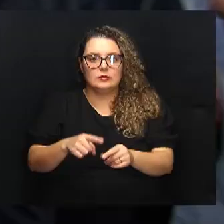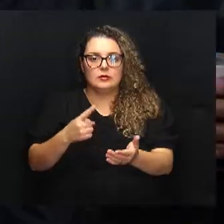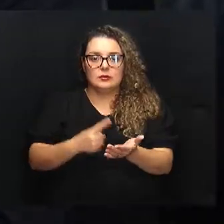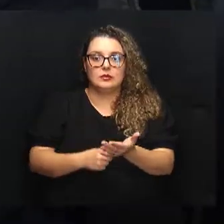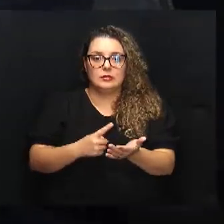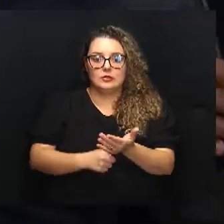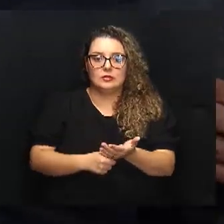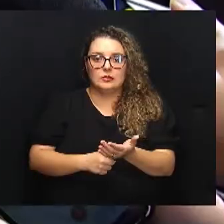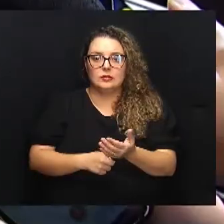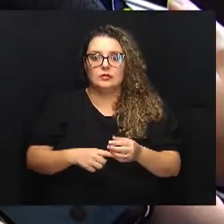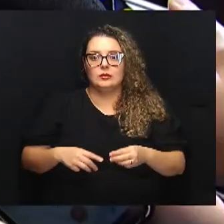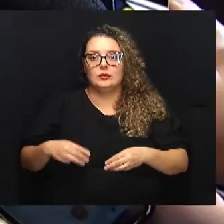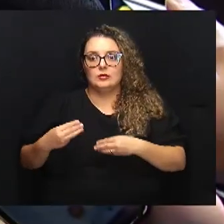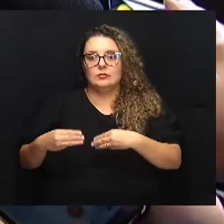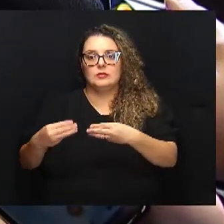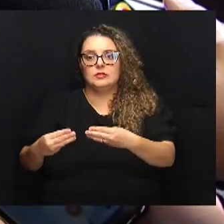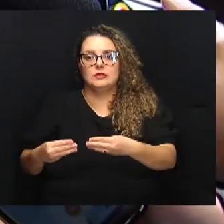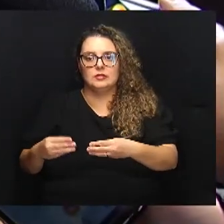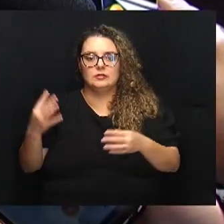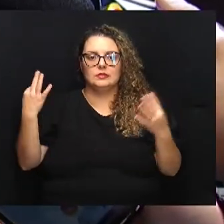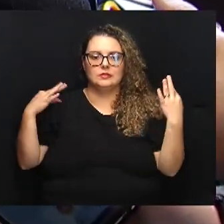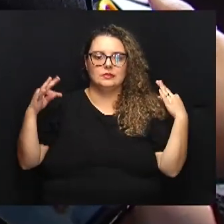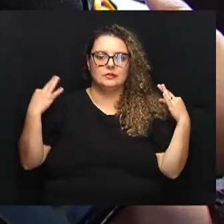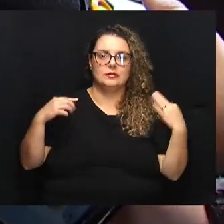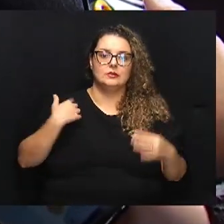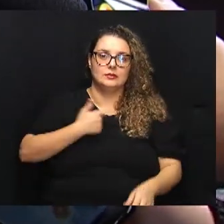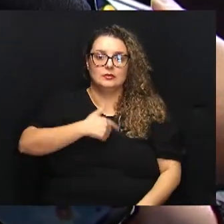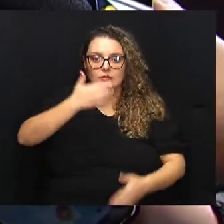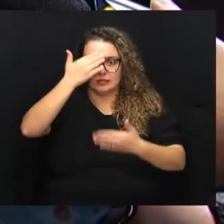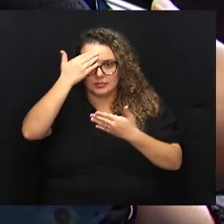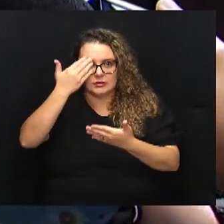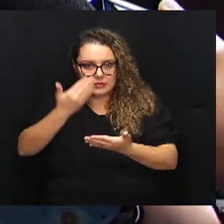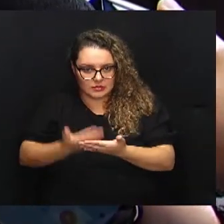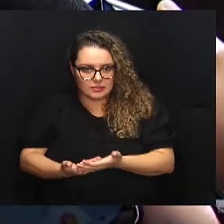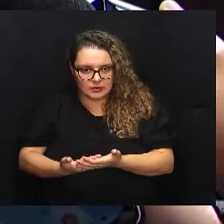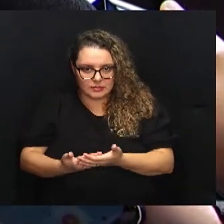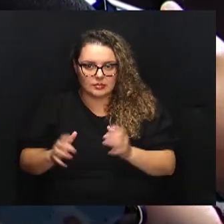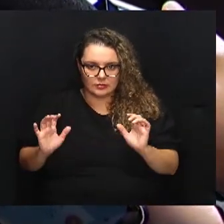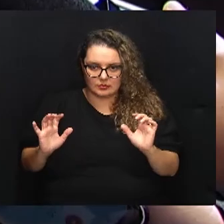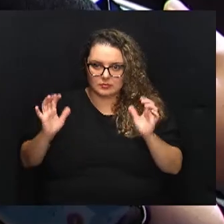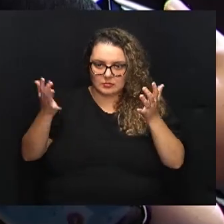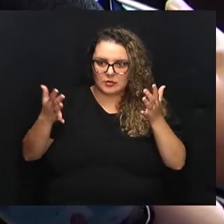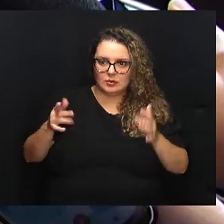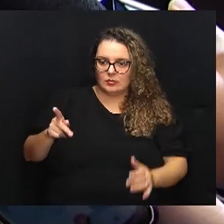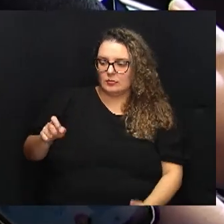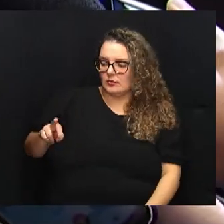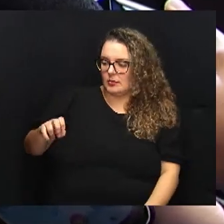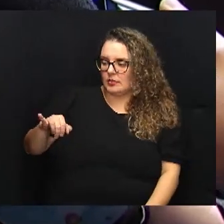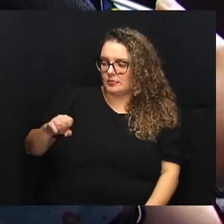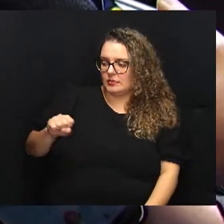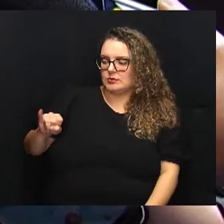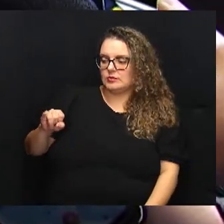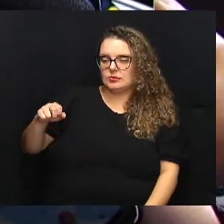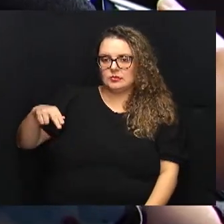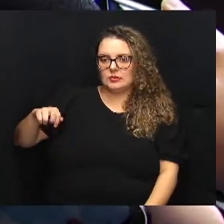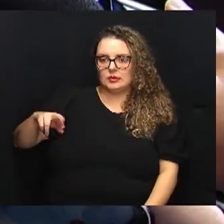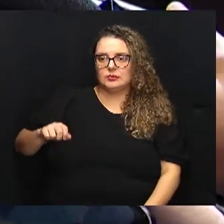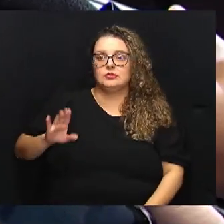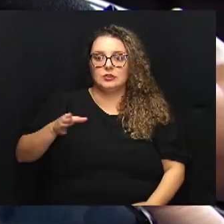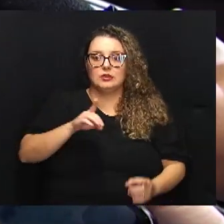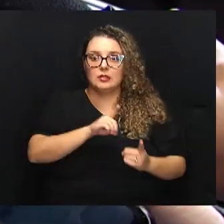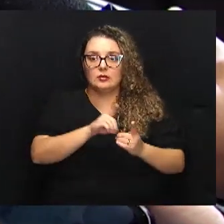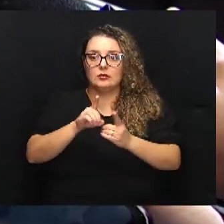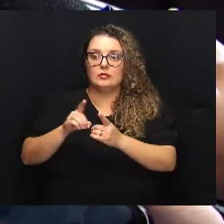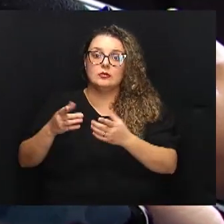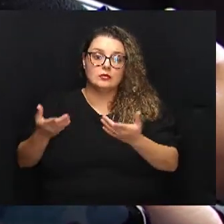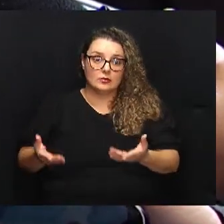do Turismo. Porque nós acreditamos que uma festa aqui com os permissionários já atendendo,